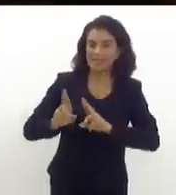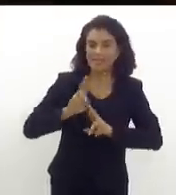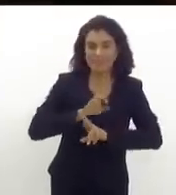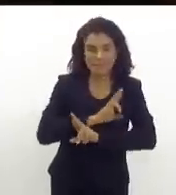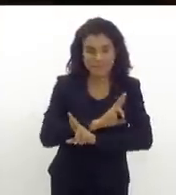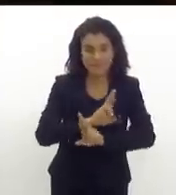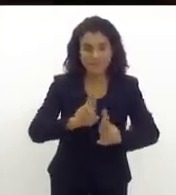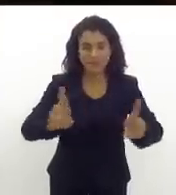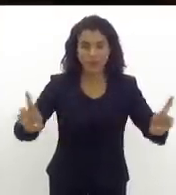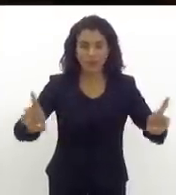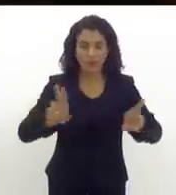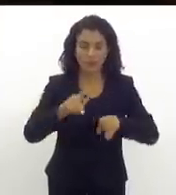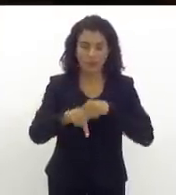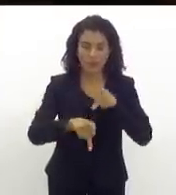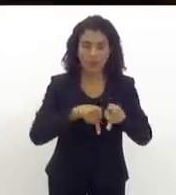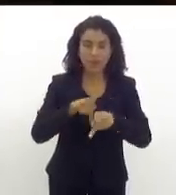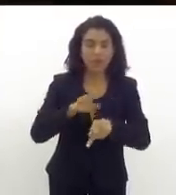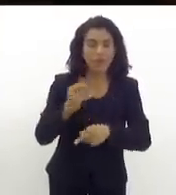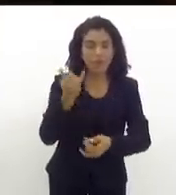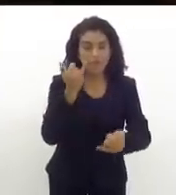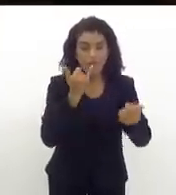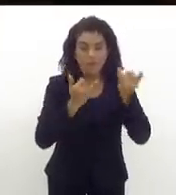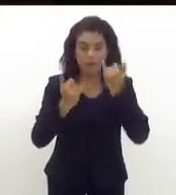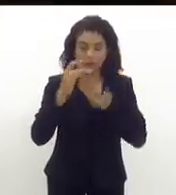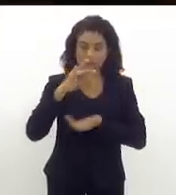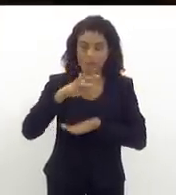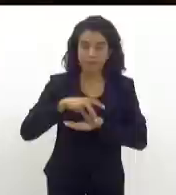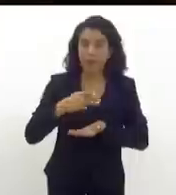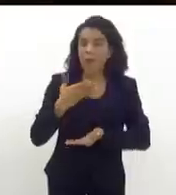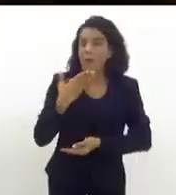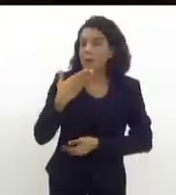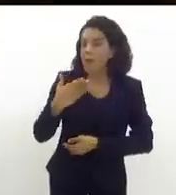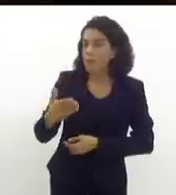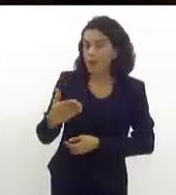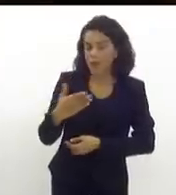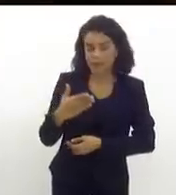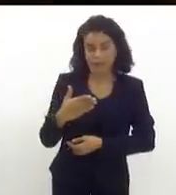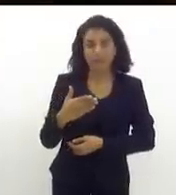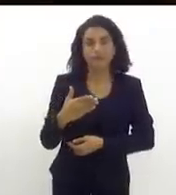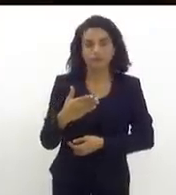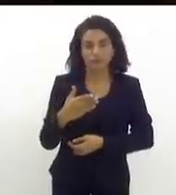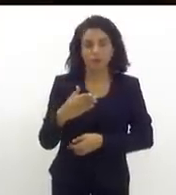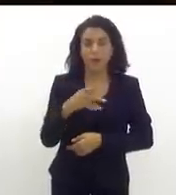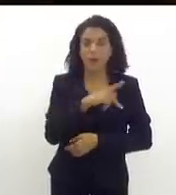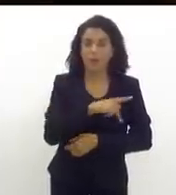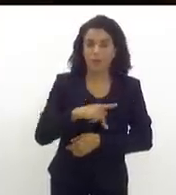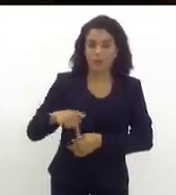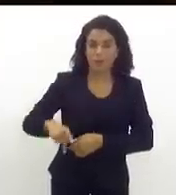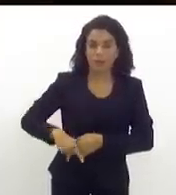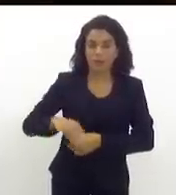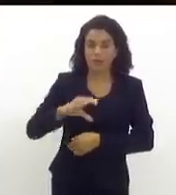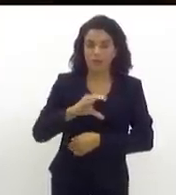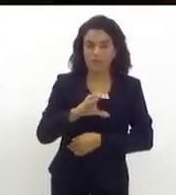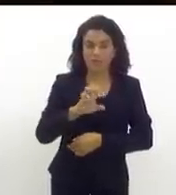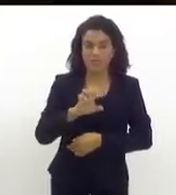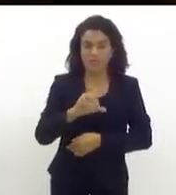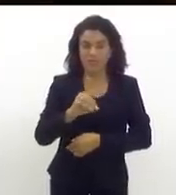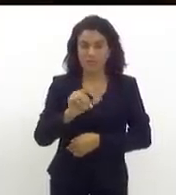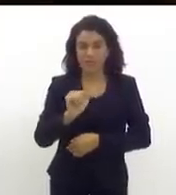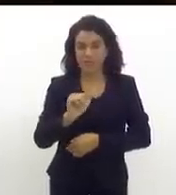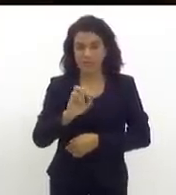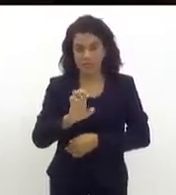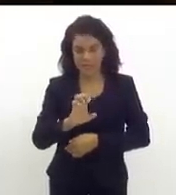população e informação eu peço ao presidente da Assembleia Agnaldo balão que